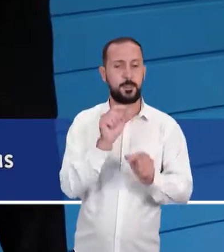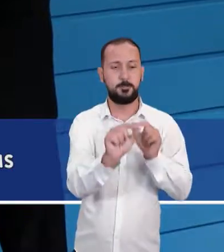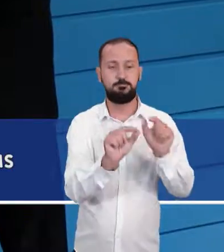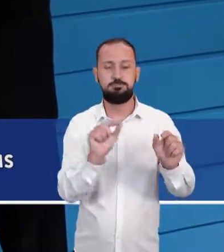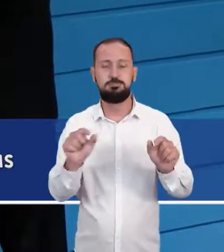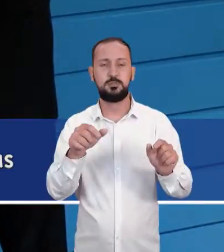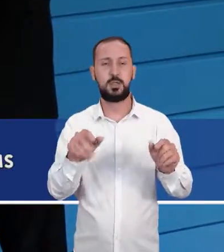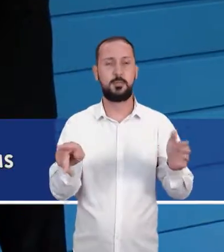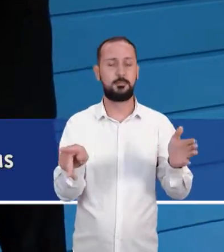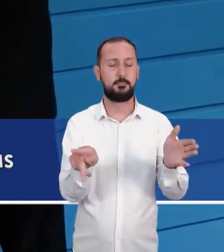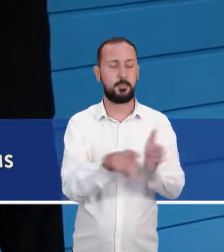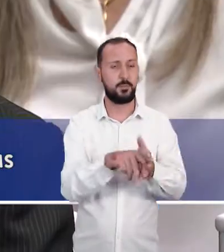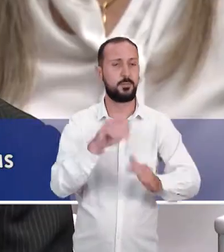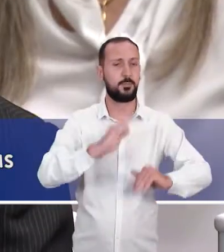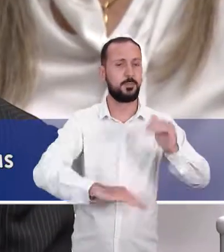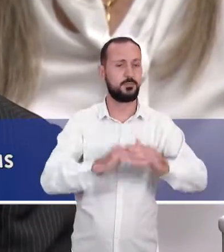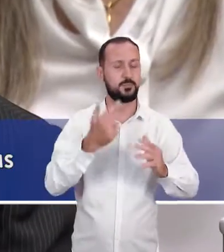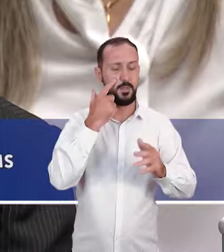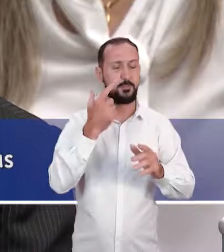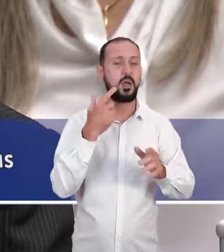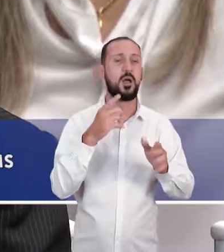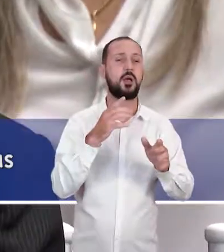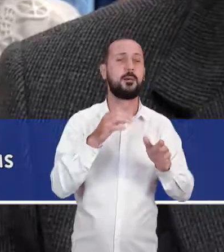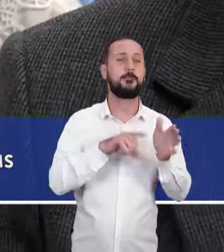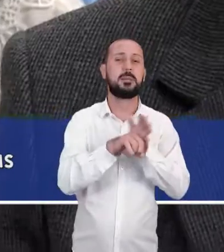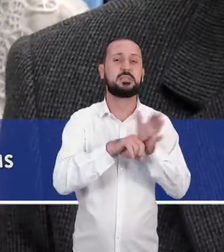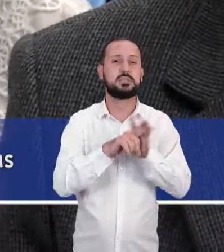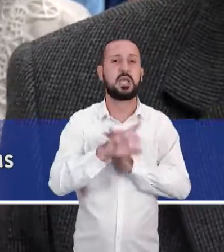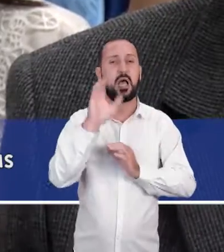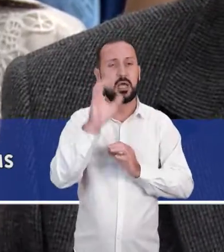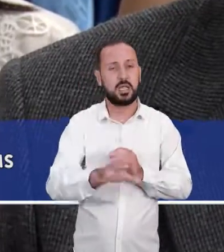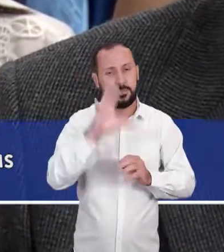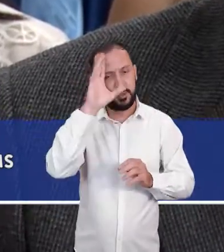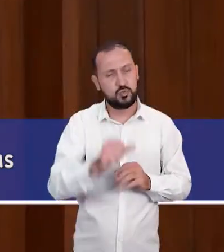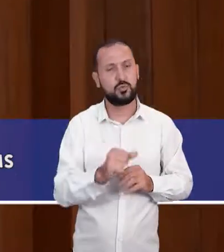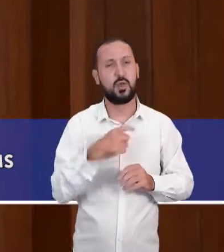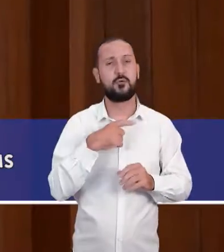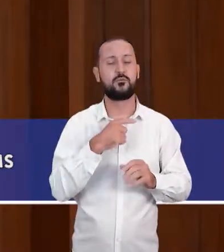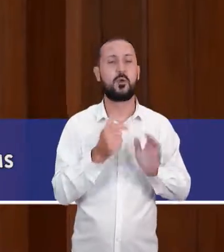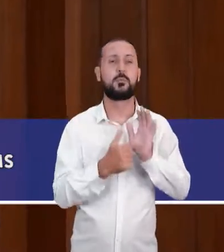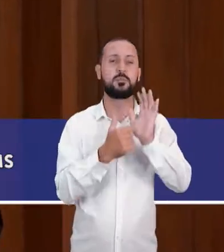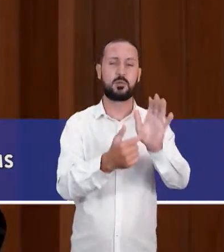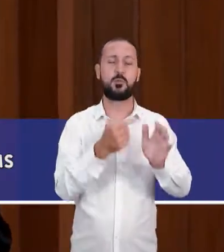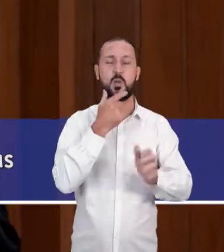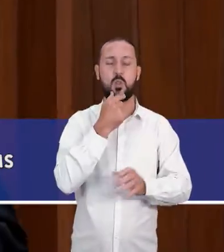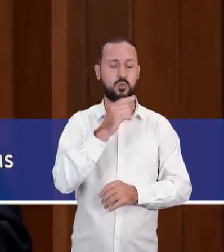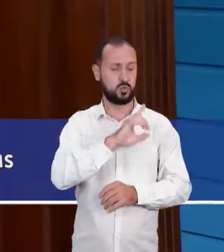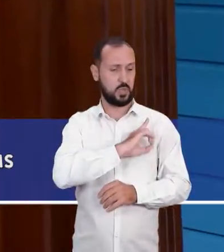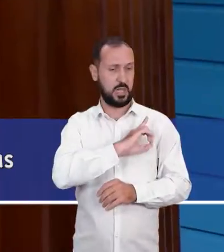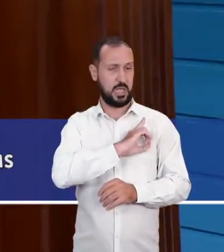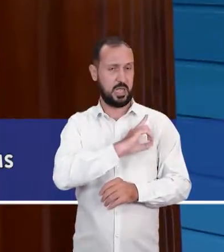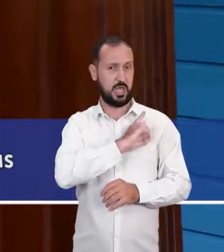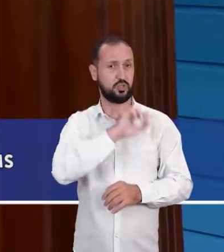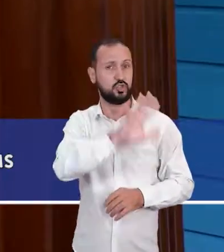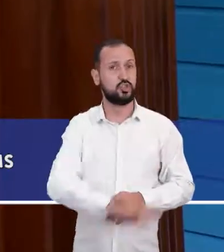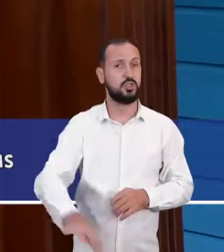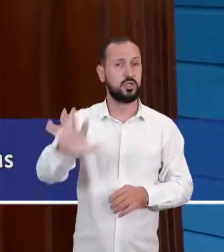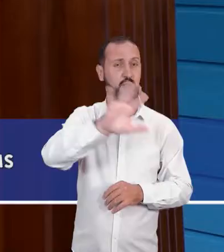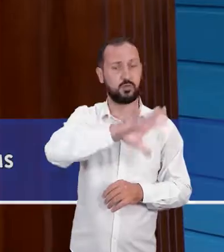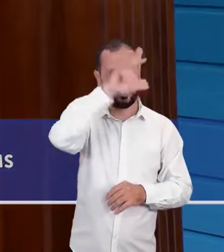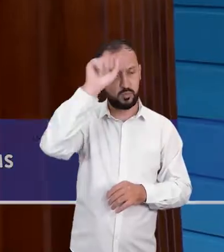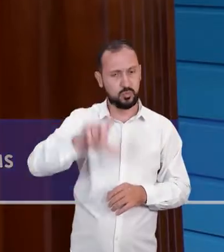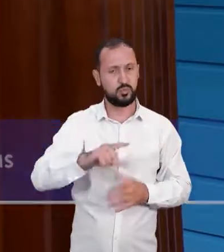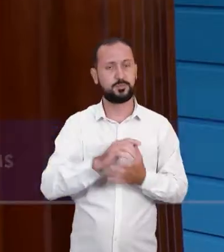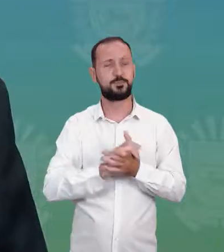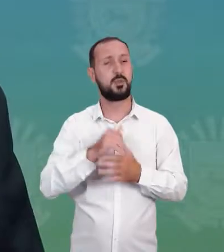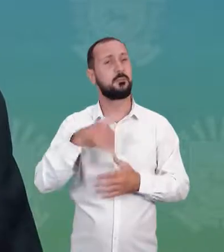desses importantes profissionais no esclarecimento de crimes e outras ocorrências foram destacadas pelo delegado-geral da Polícia Civil de